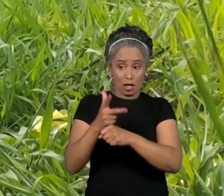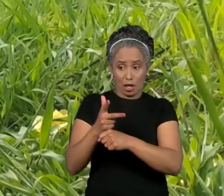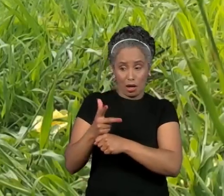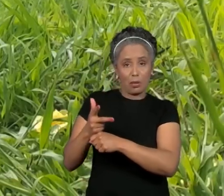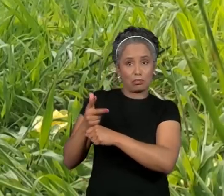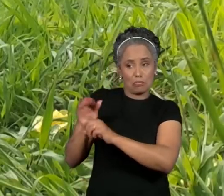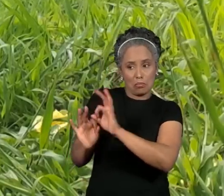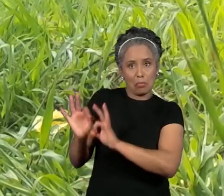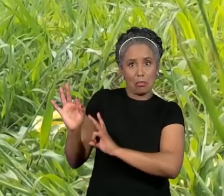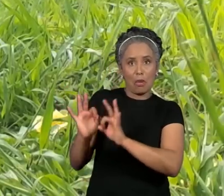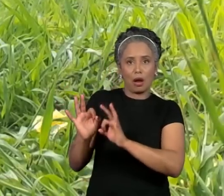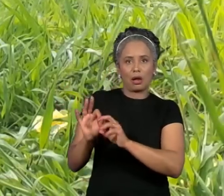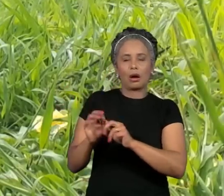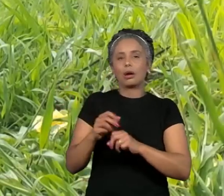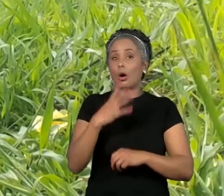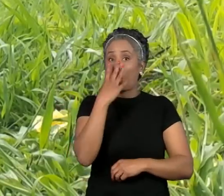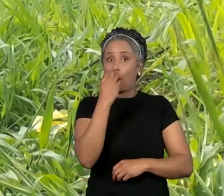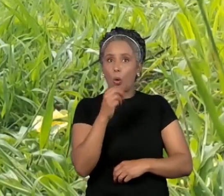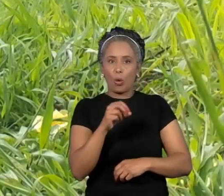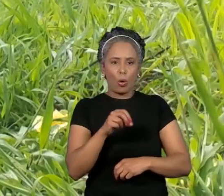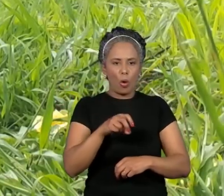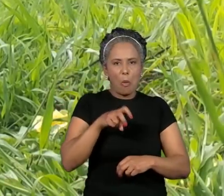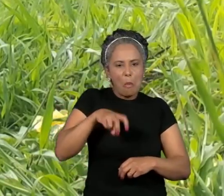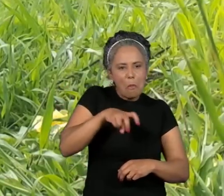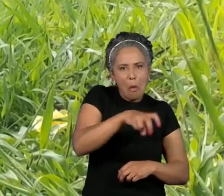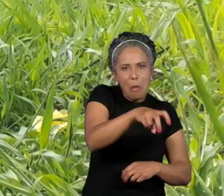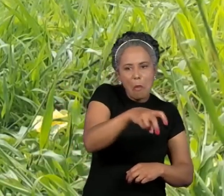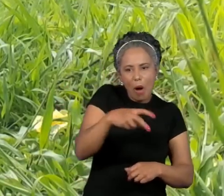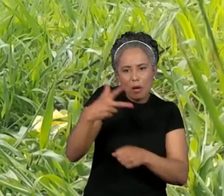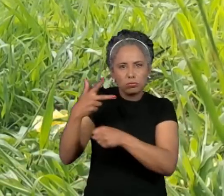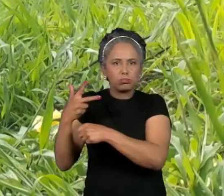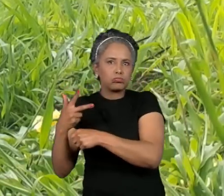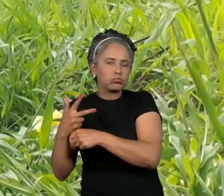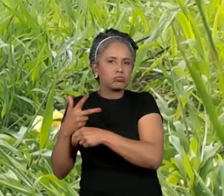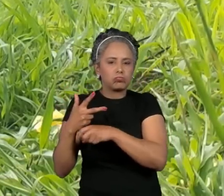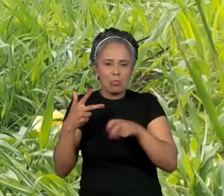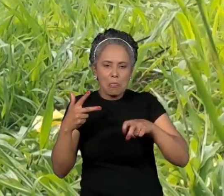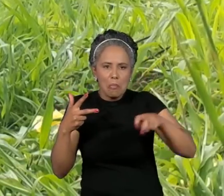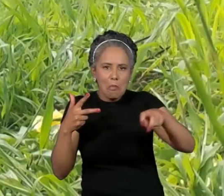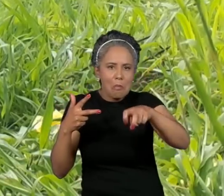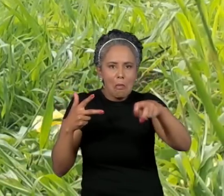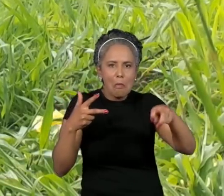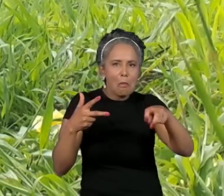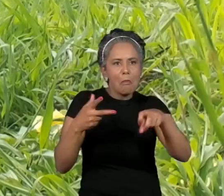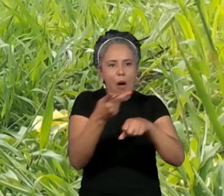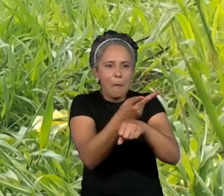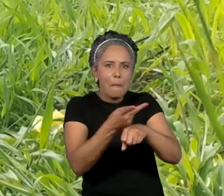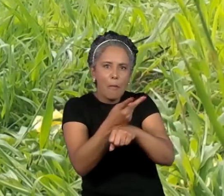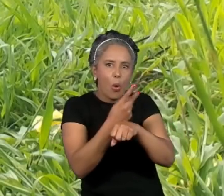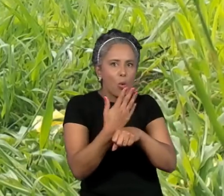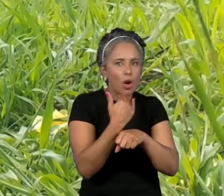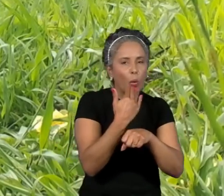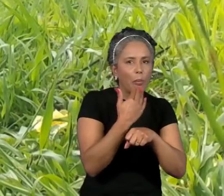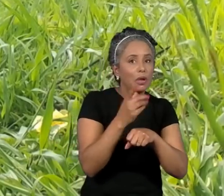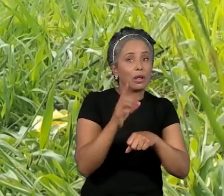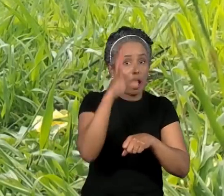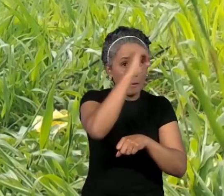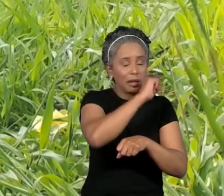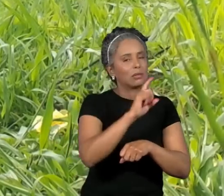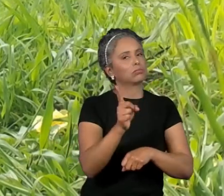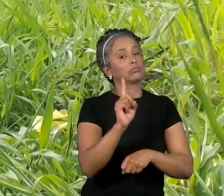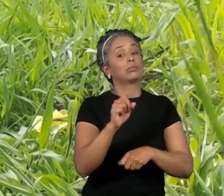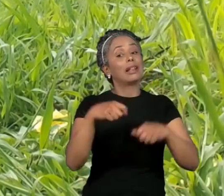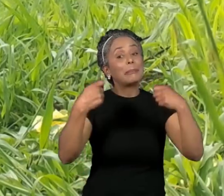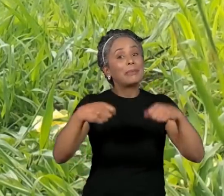um bicho que ele não é um super predador que tem que aprender a caçar. O lobo tem que aprender a achar o